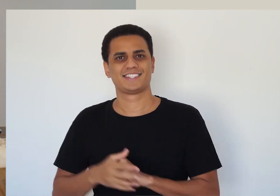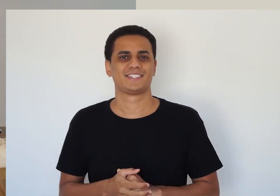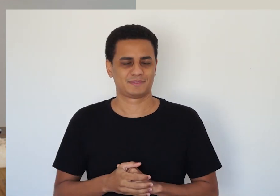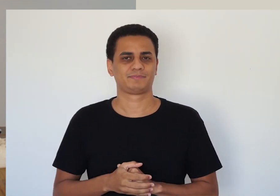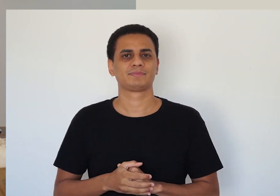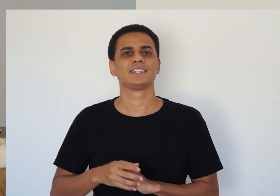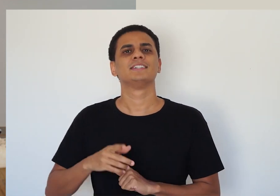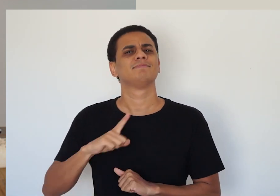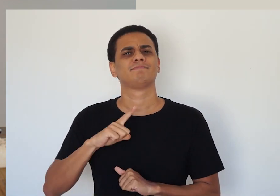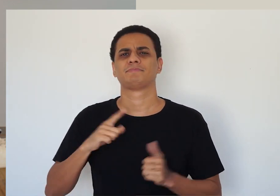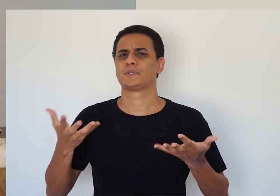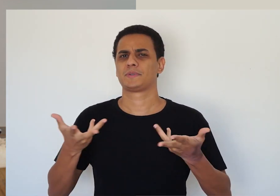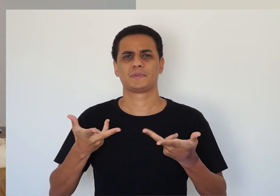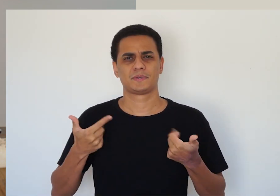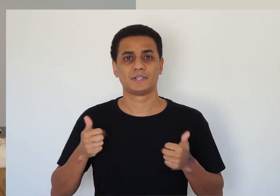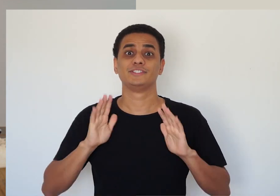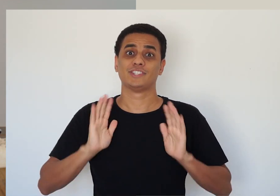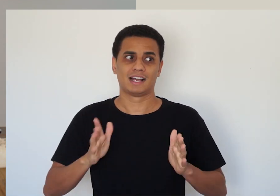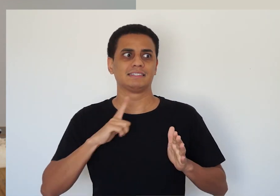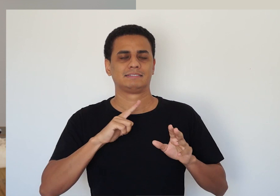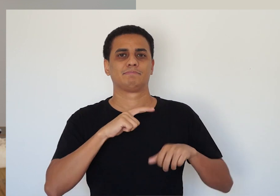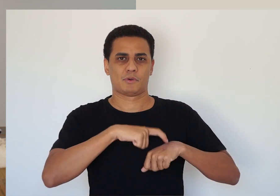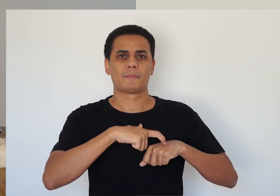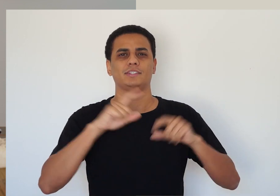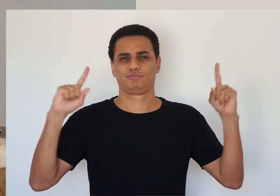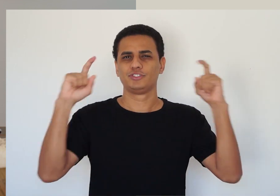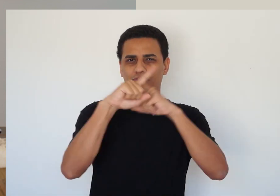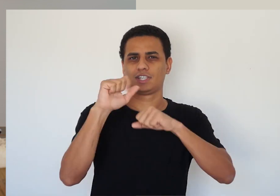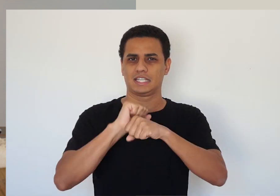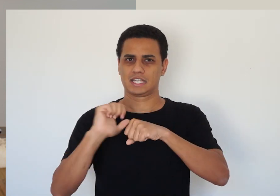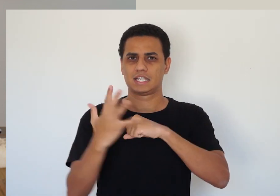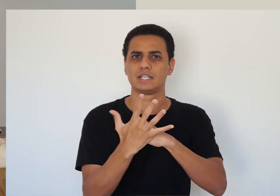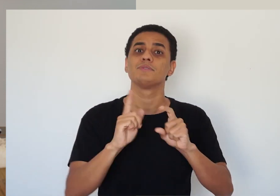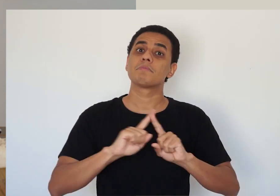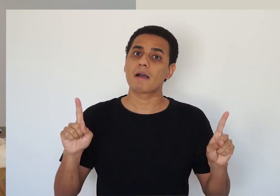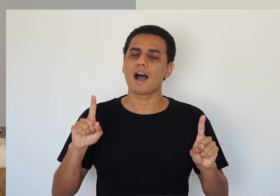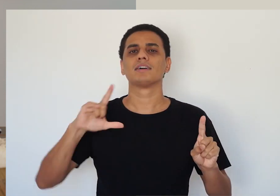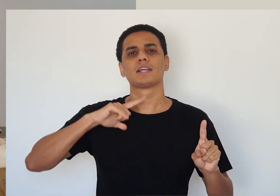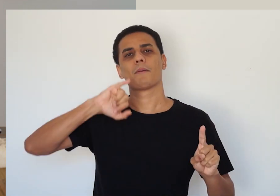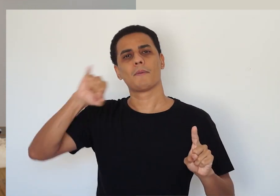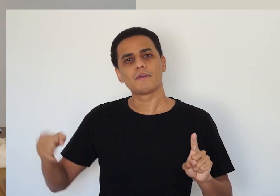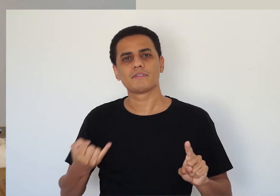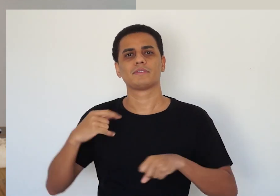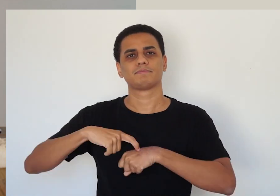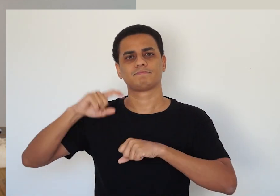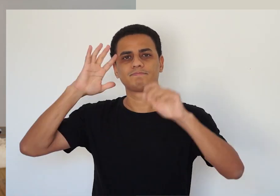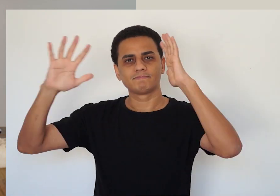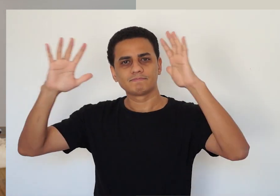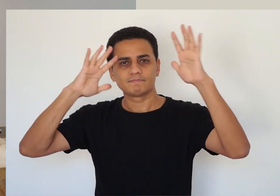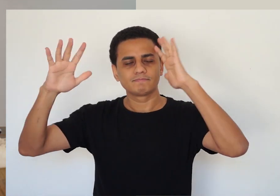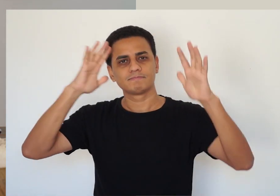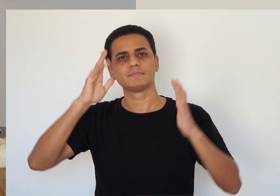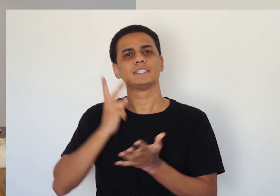esse cenário do Covid-19. A gente tem tido um tempo para conversar, para meditar, para refletir,